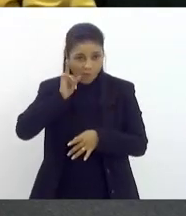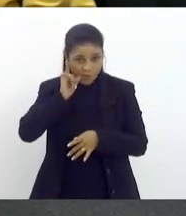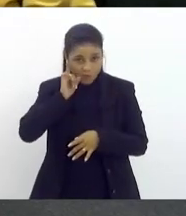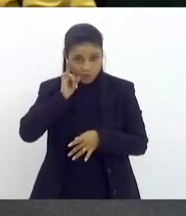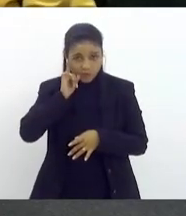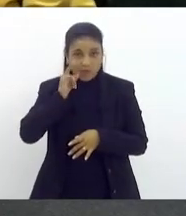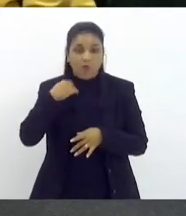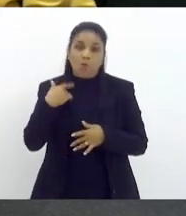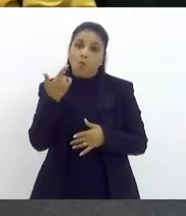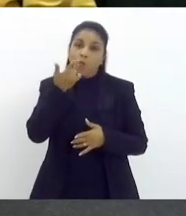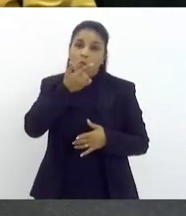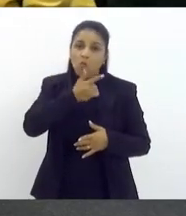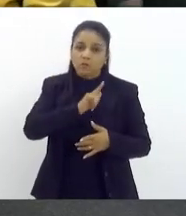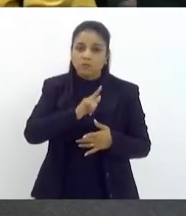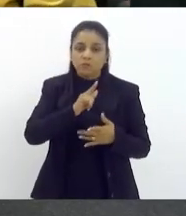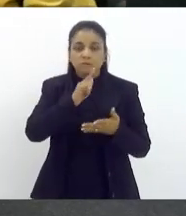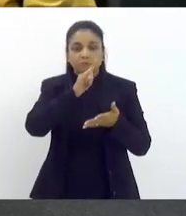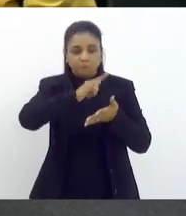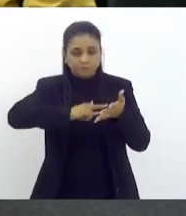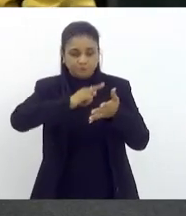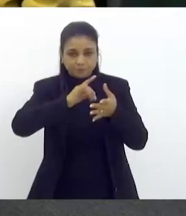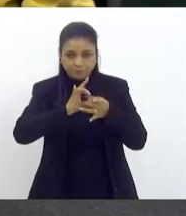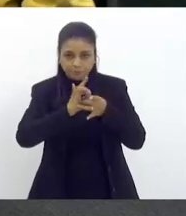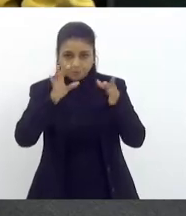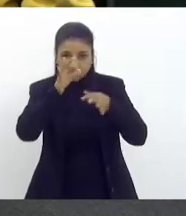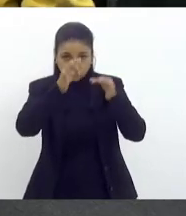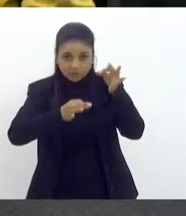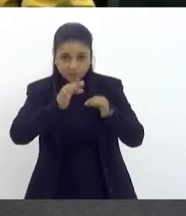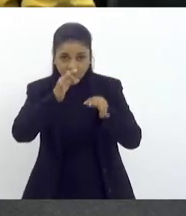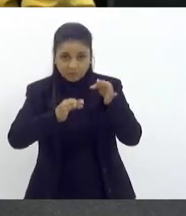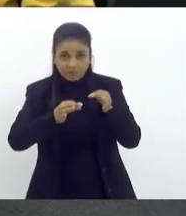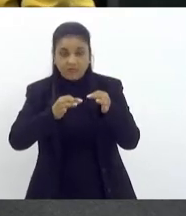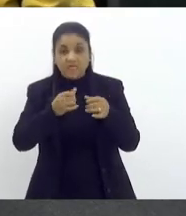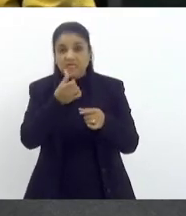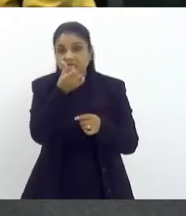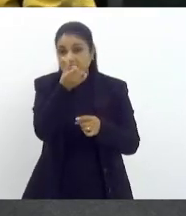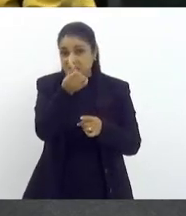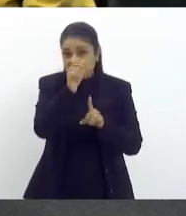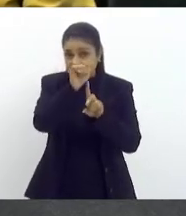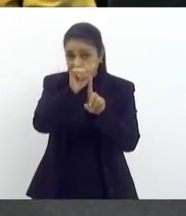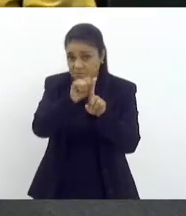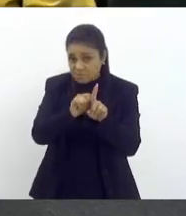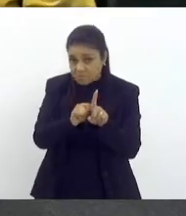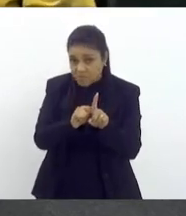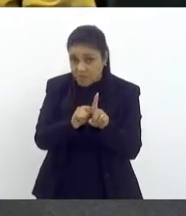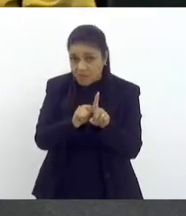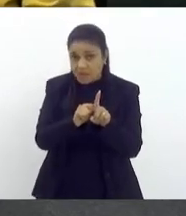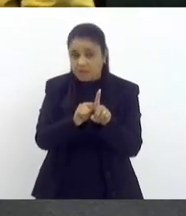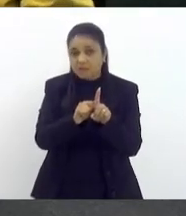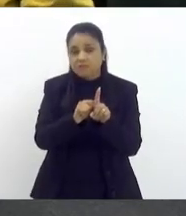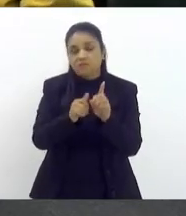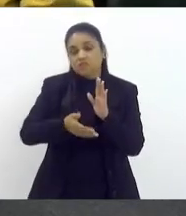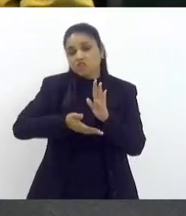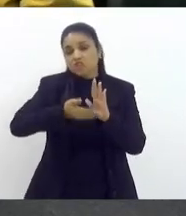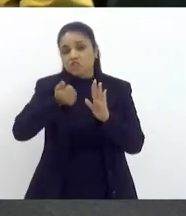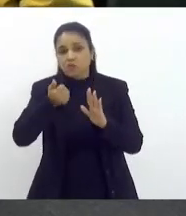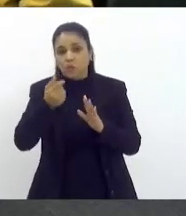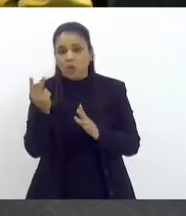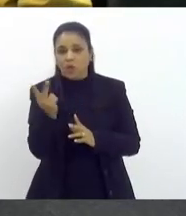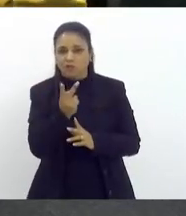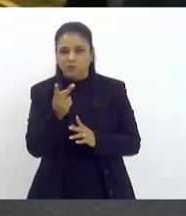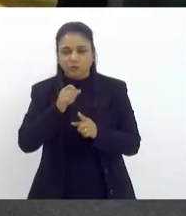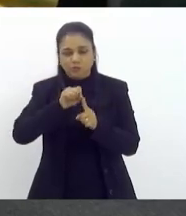conseguimos eliminar na justiça que tirou do ar durante seis meses os as influenciadoras racistas